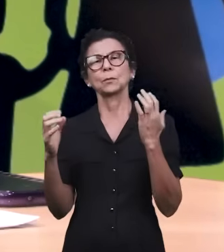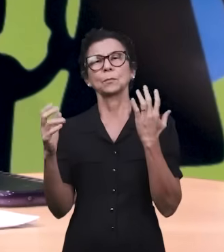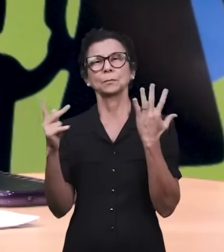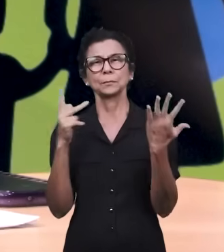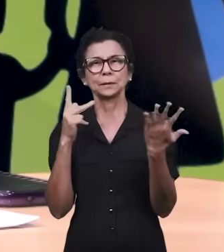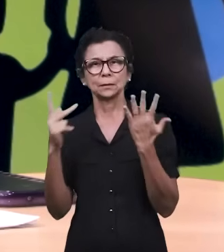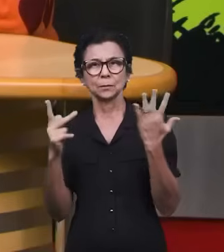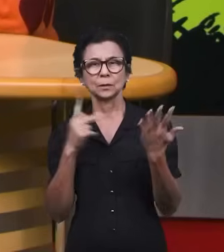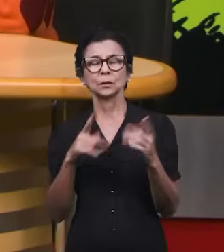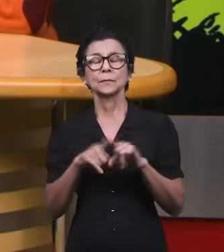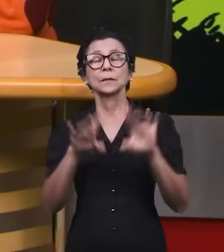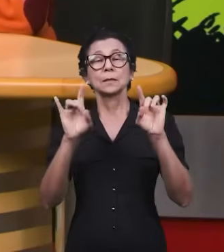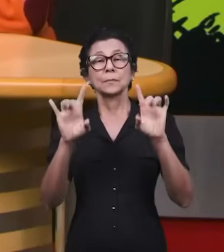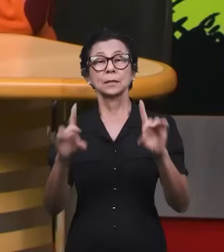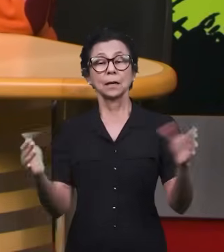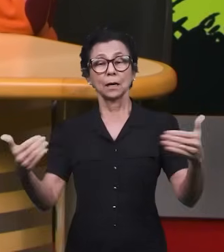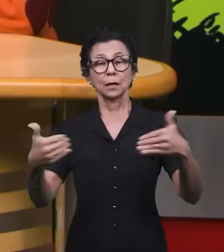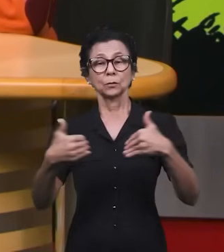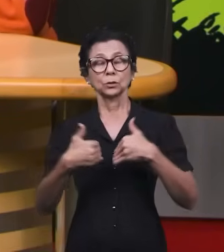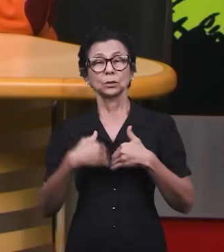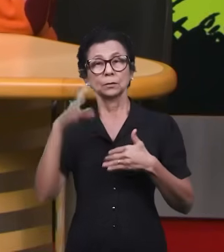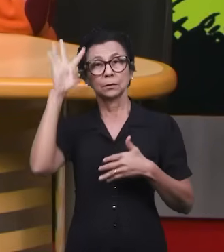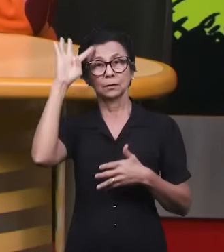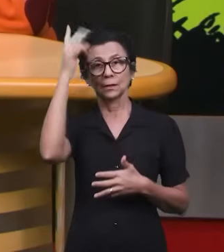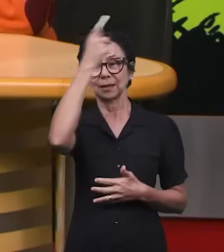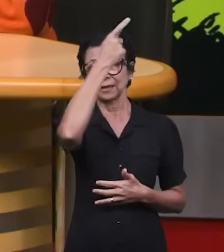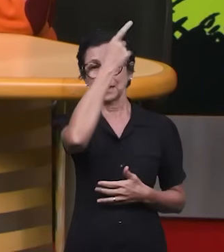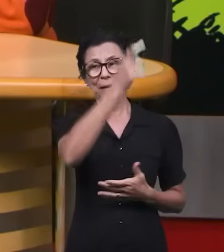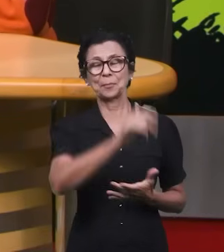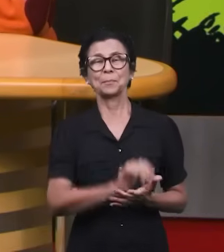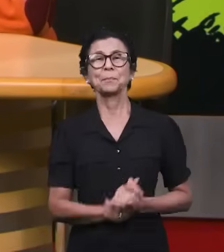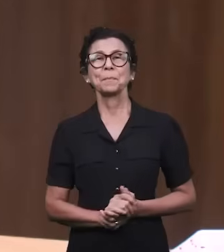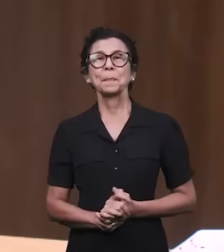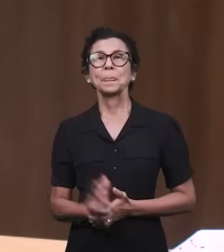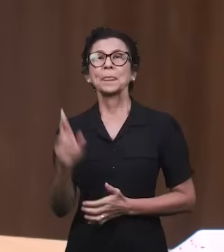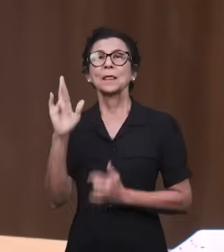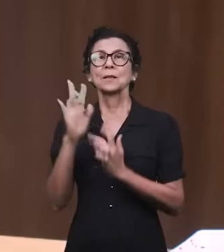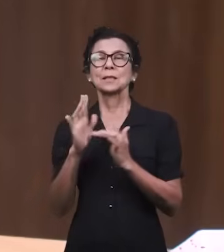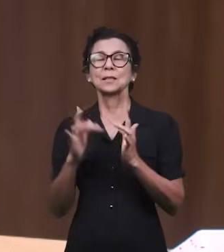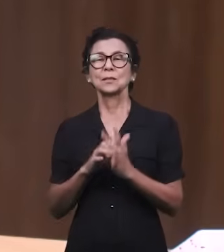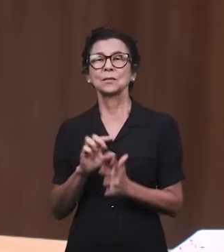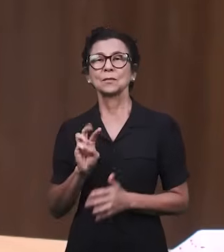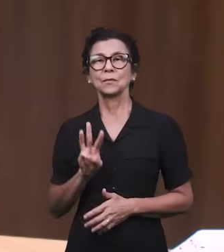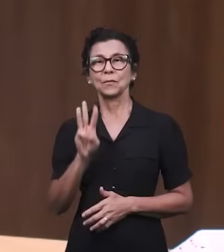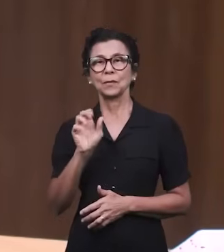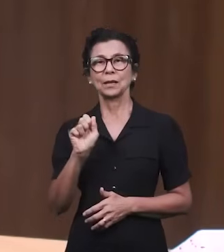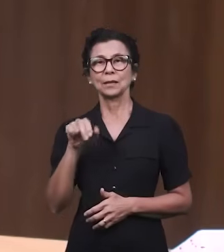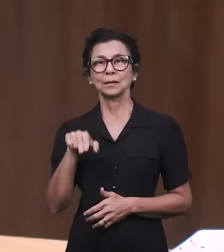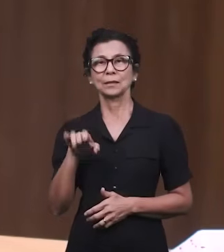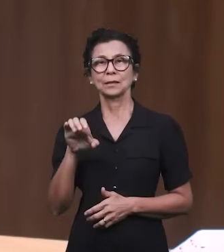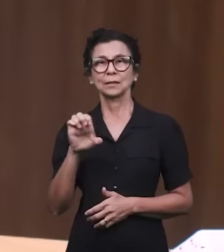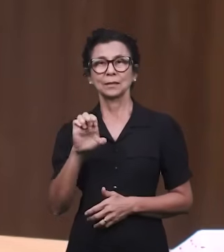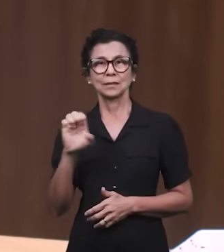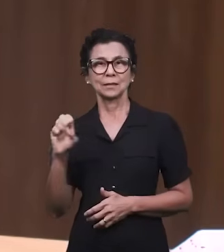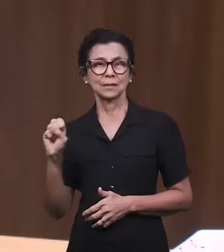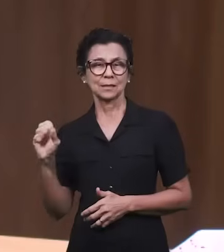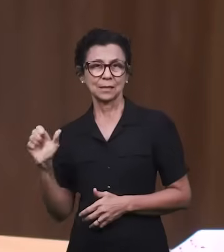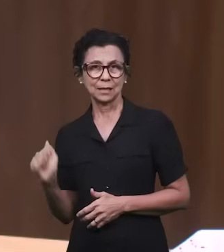TDAH. Muito bom, Jaque. Paz do Senhor, eu sou a Vanessa, eu sou psicóloga